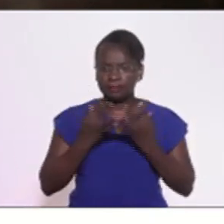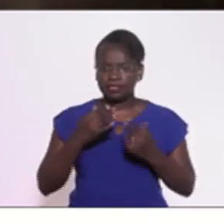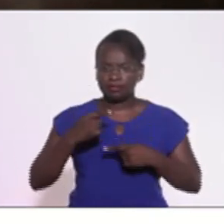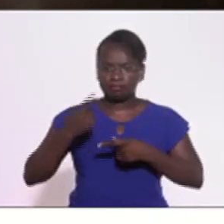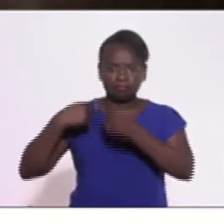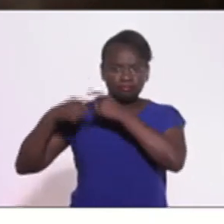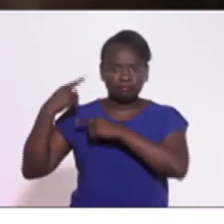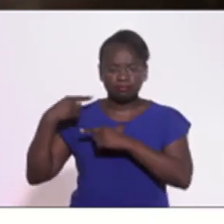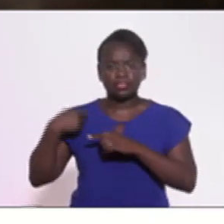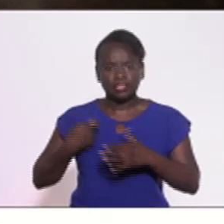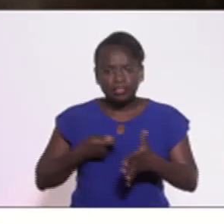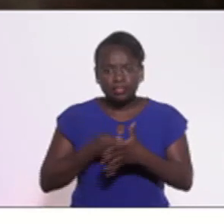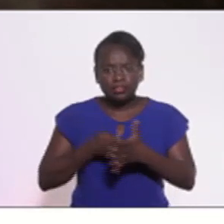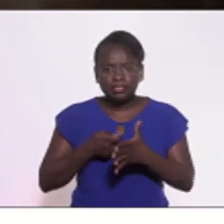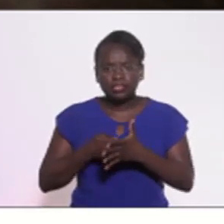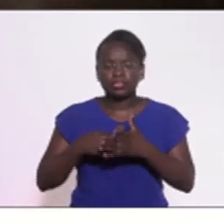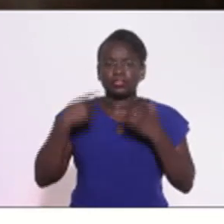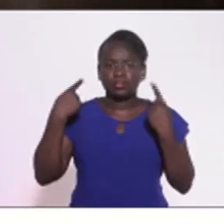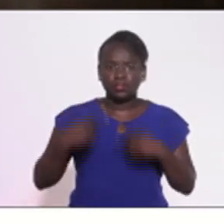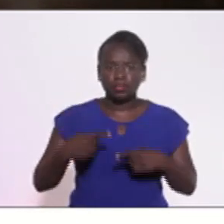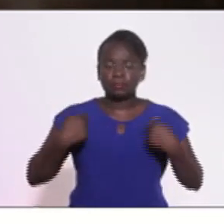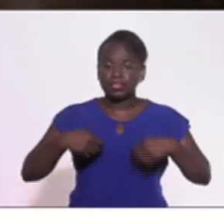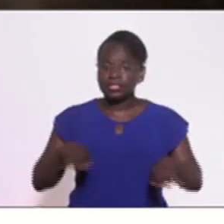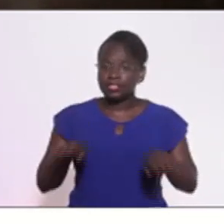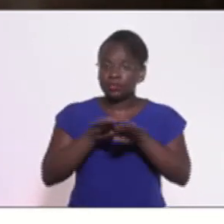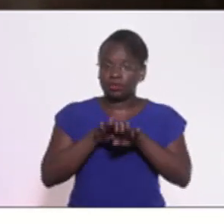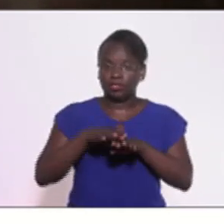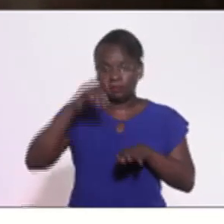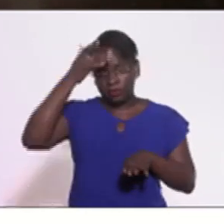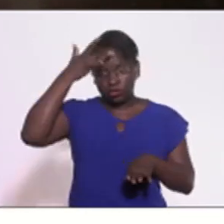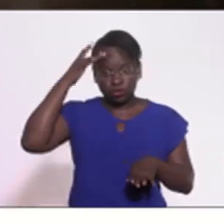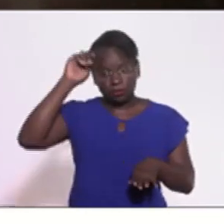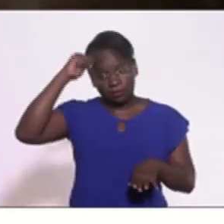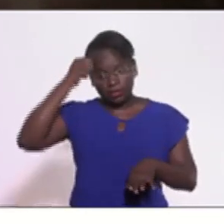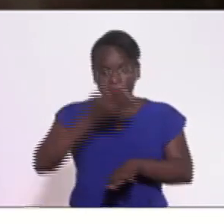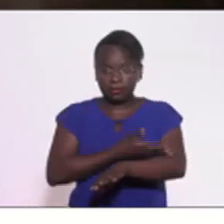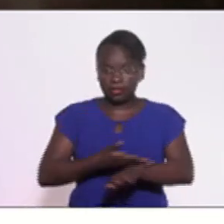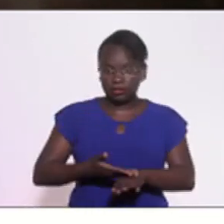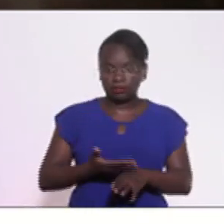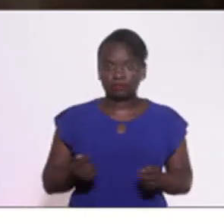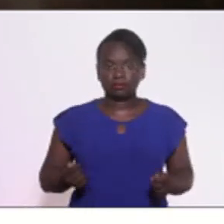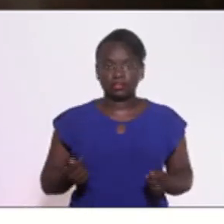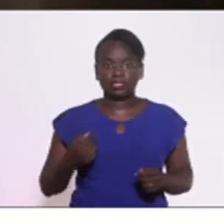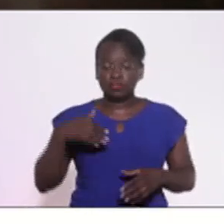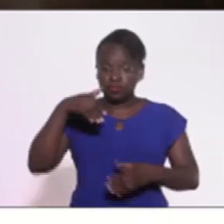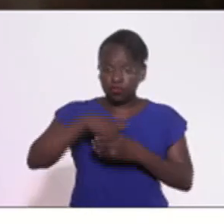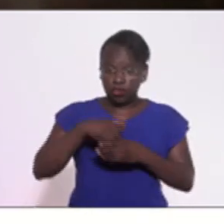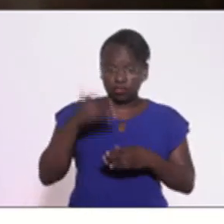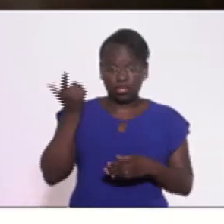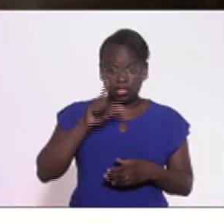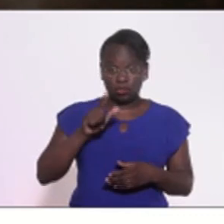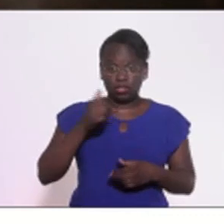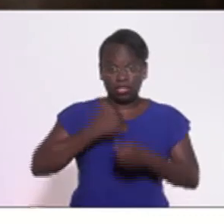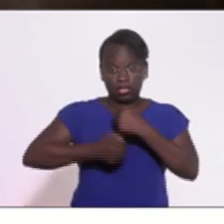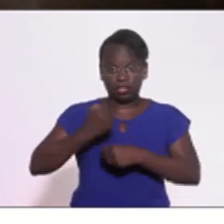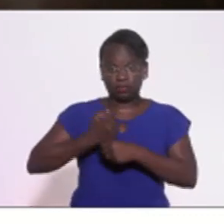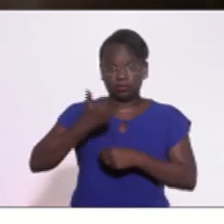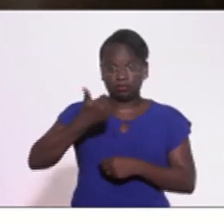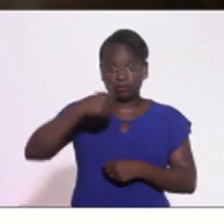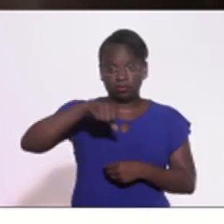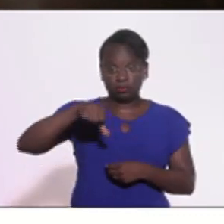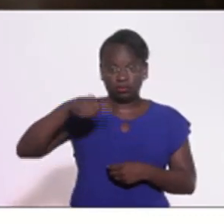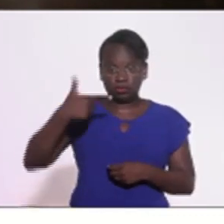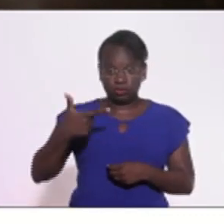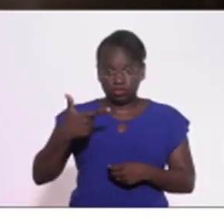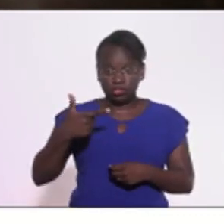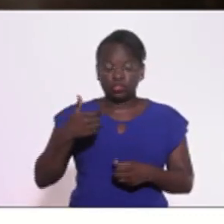Uma militante do combate da promoção da igualdade racial. E quando fui eleita, eu fui eleita em 92, em 93